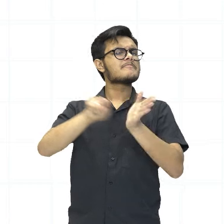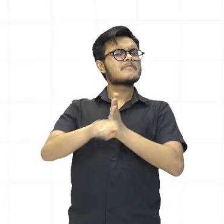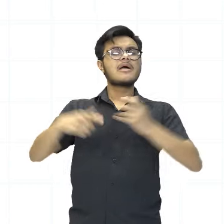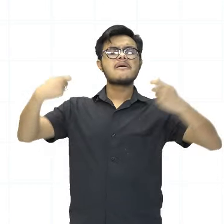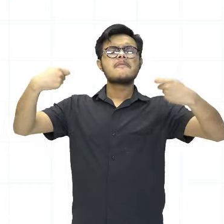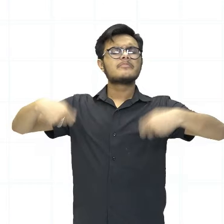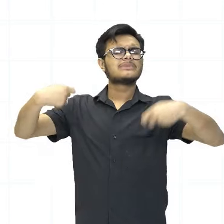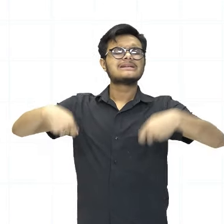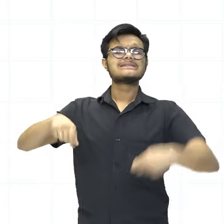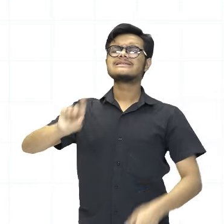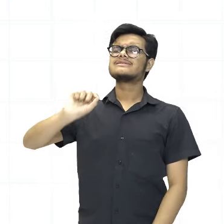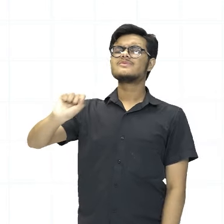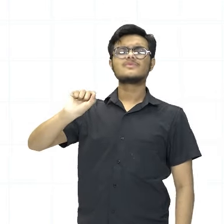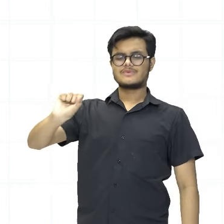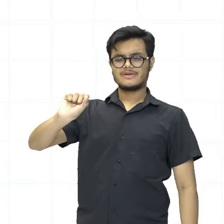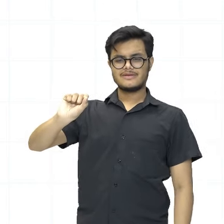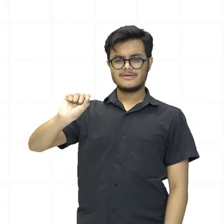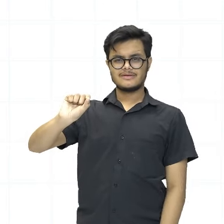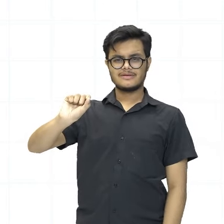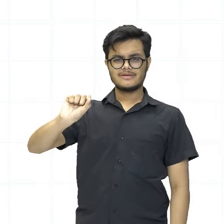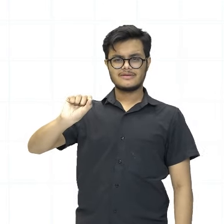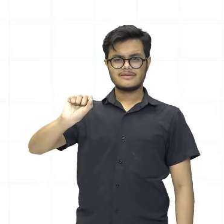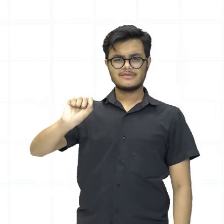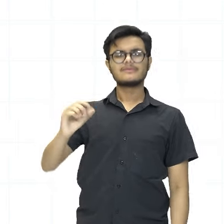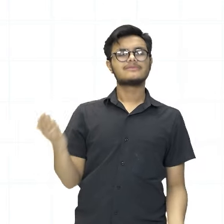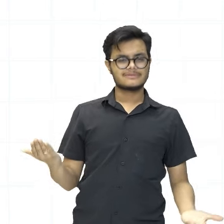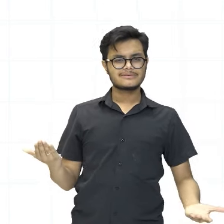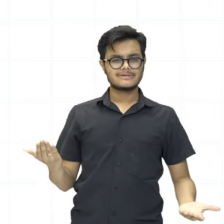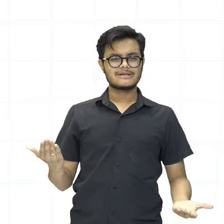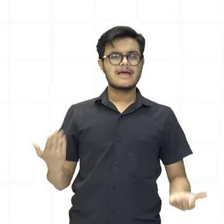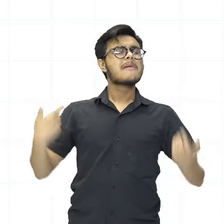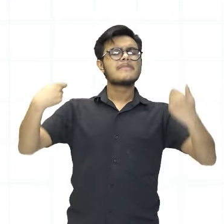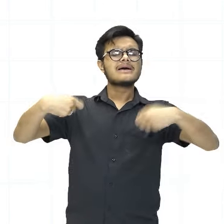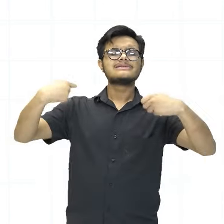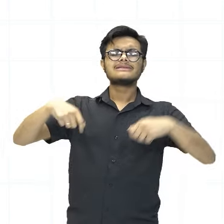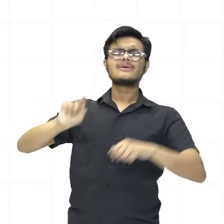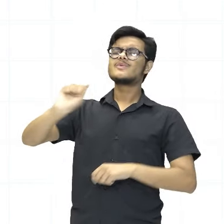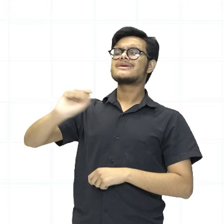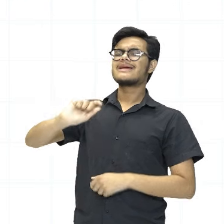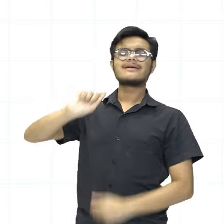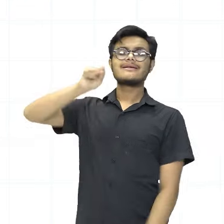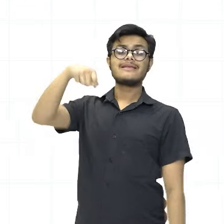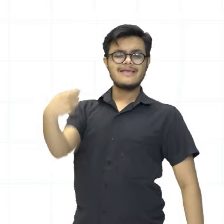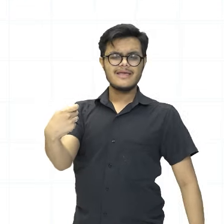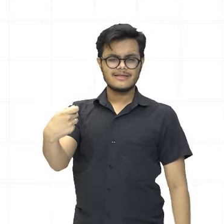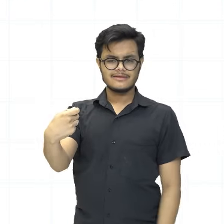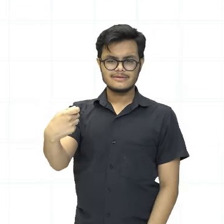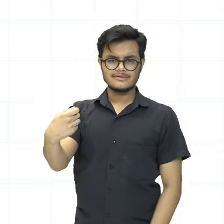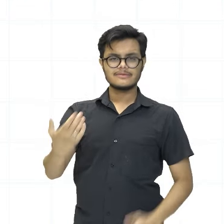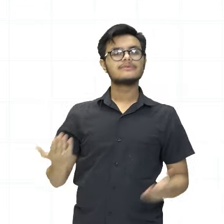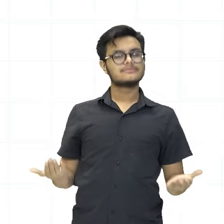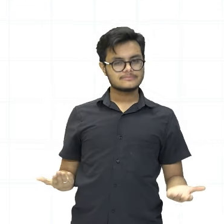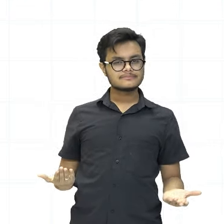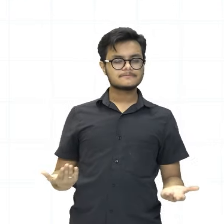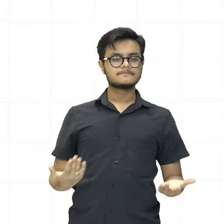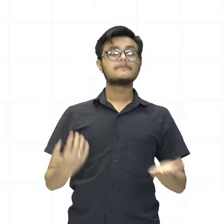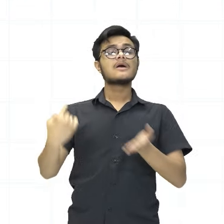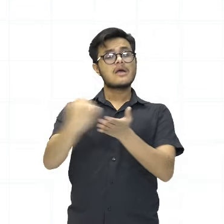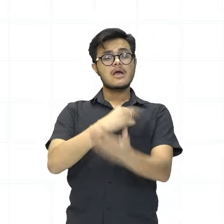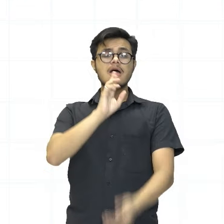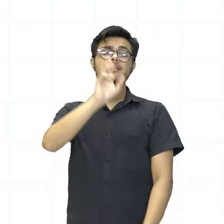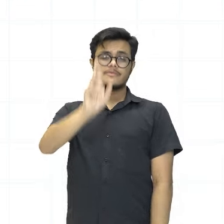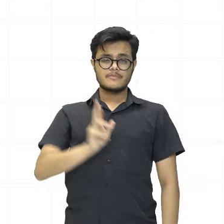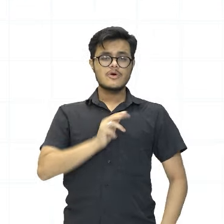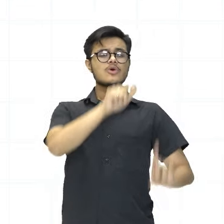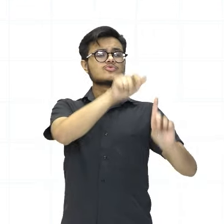ã quem precisa para poder identificar o sujeito a resposta para essa pergunta quem precisa é o